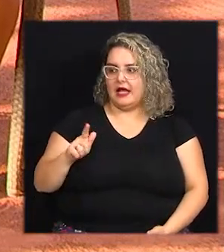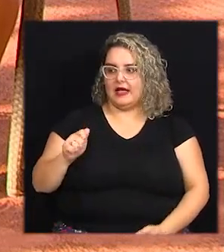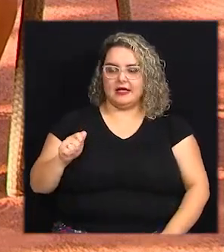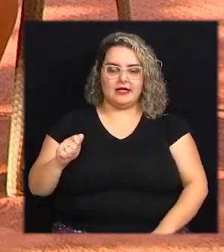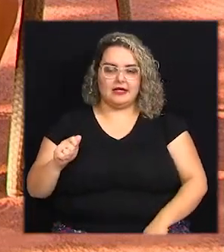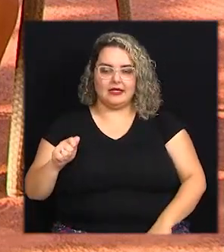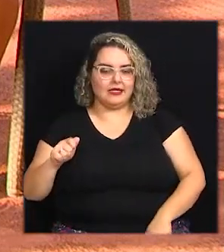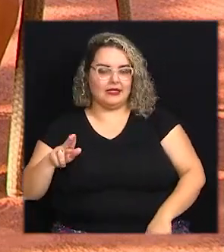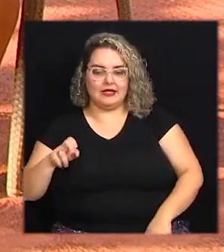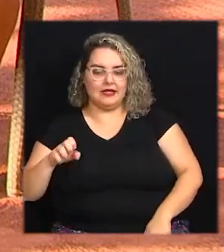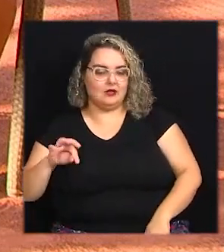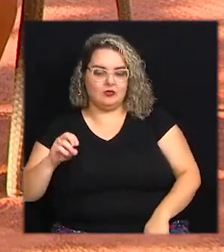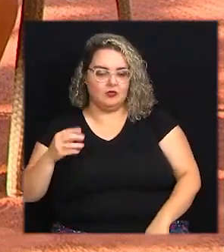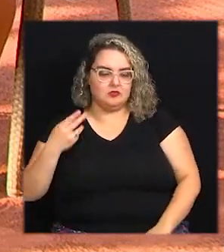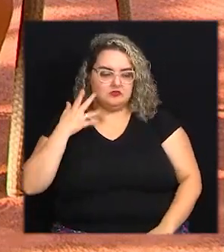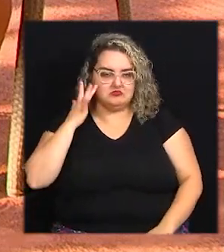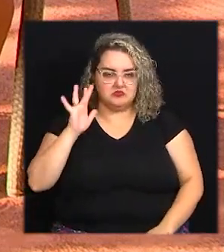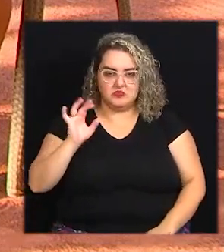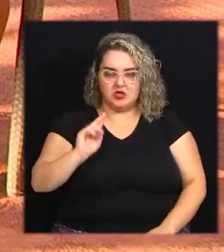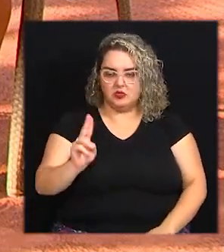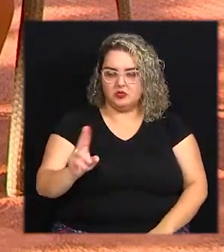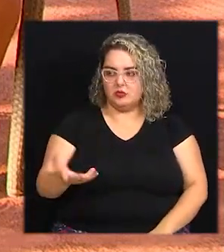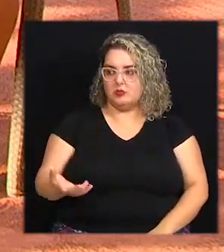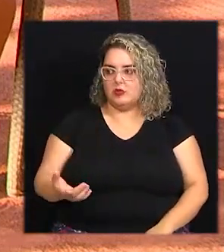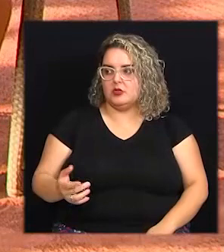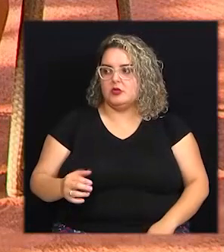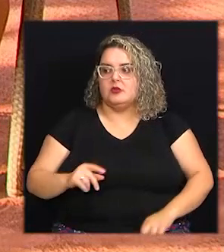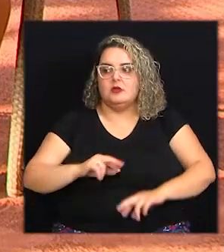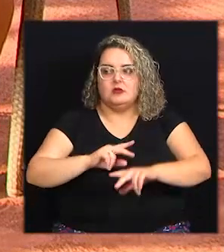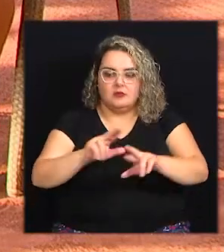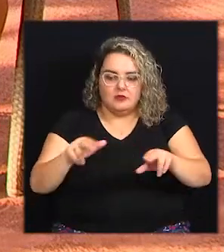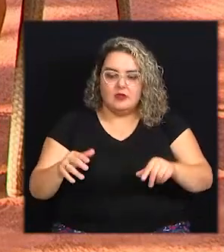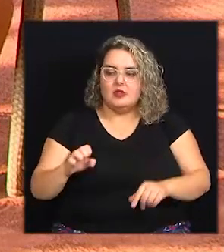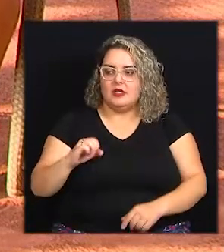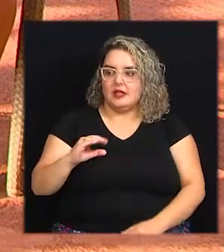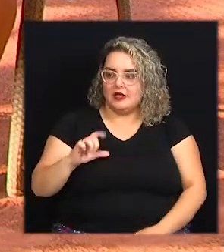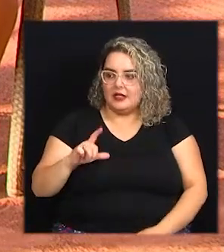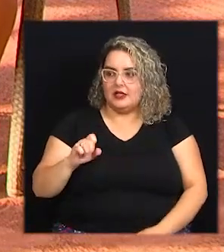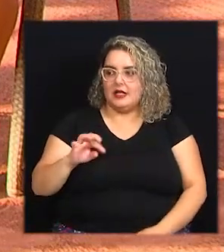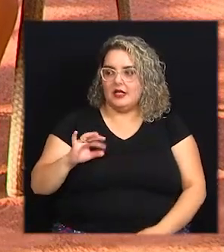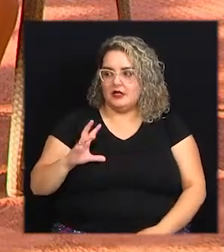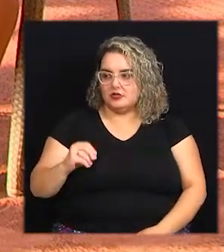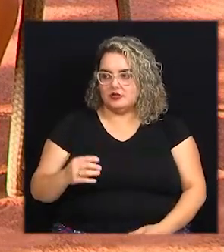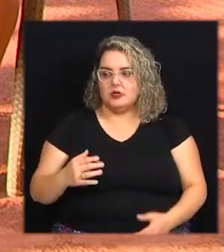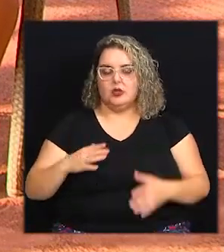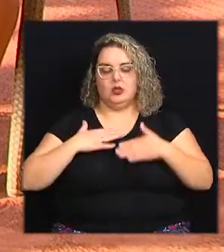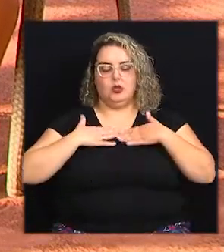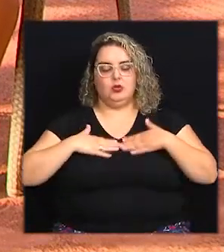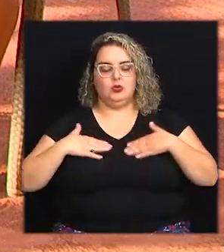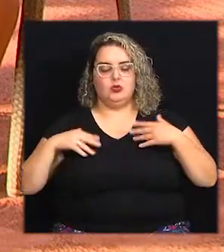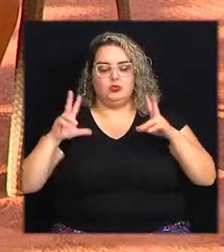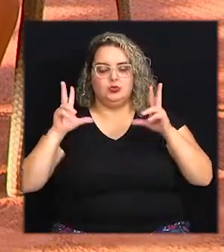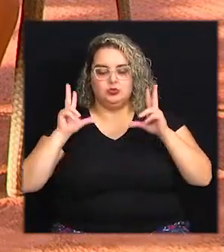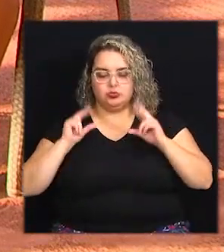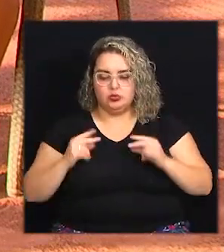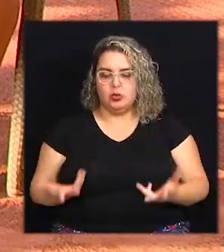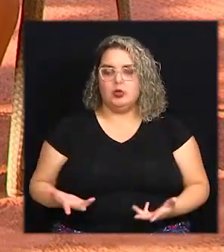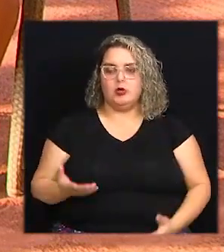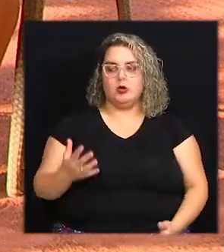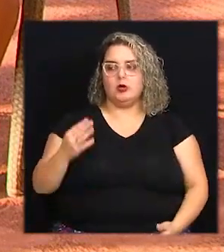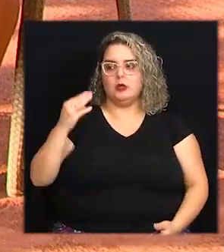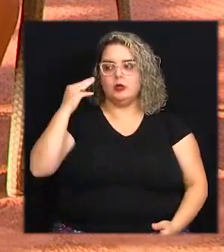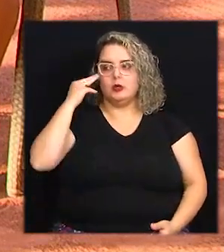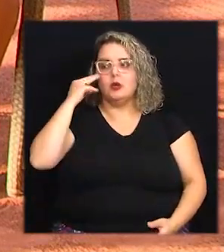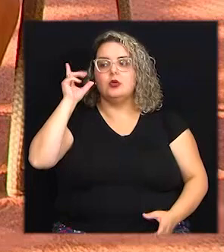Reggaeton, não sei como fala. Tá. Eu escuto qualquer tipo de música, eu sou bem eclético com as músicas. E aí escutar música já dá uma relaxada também, já